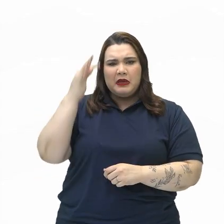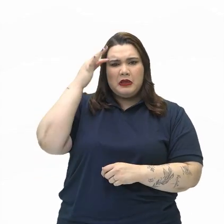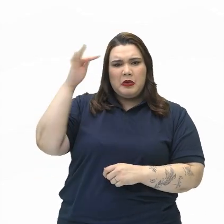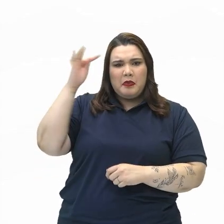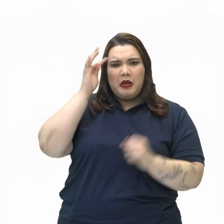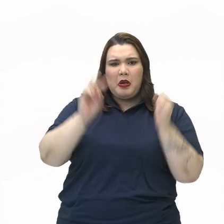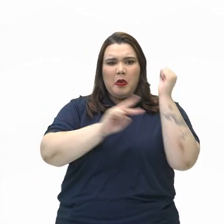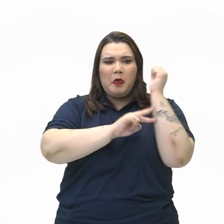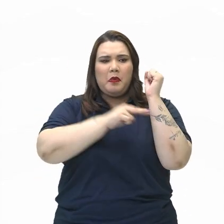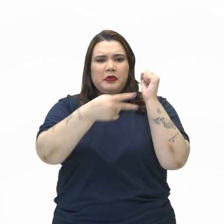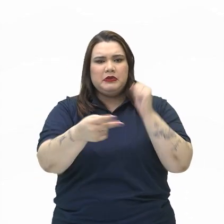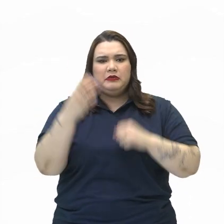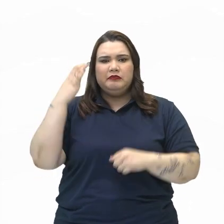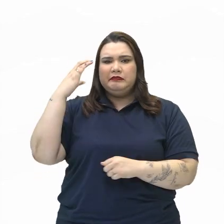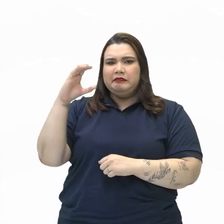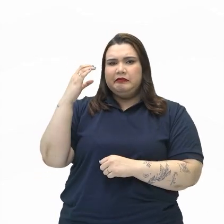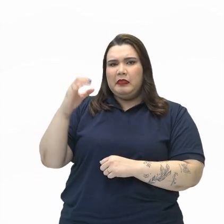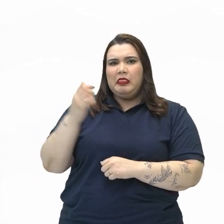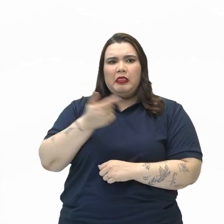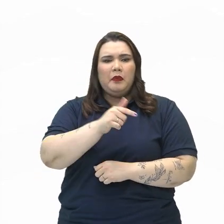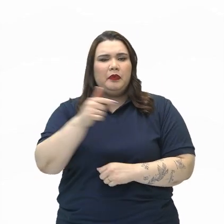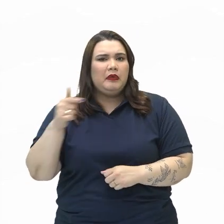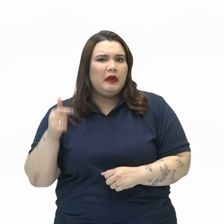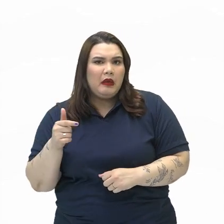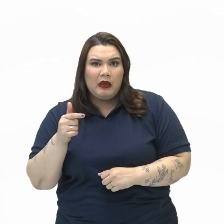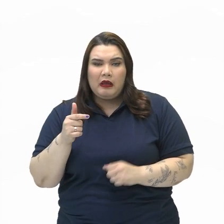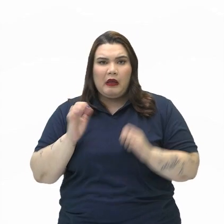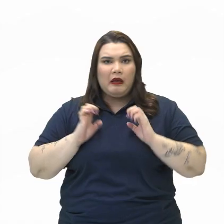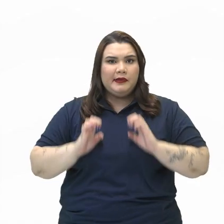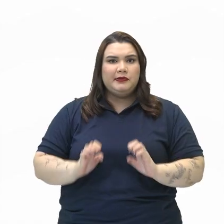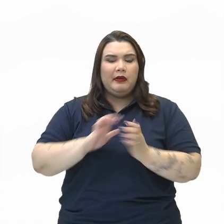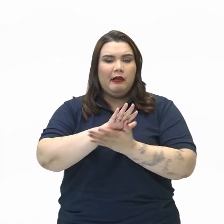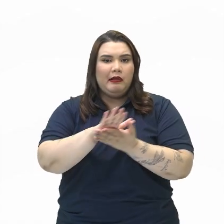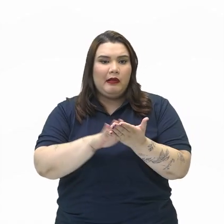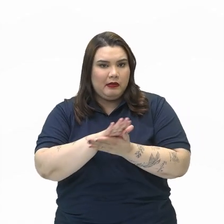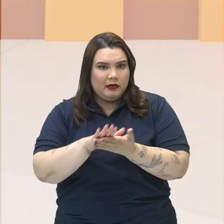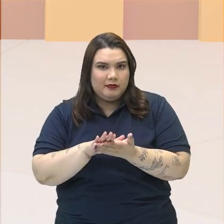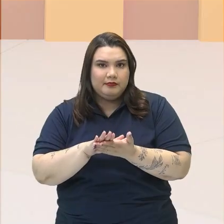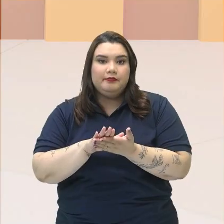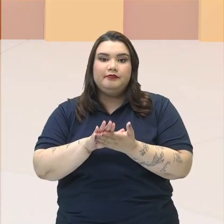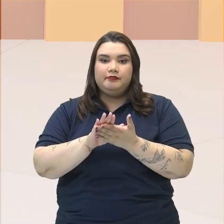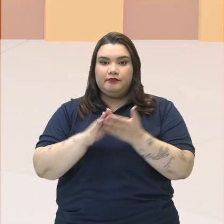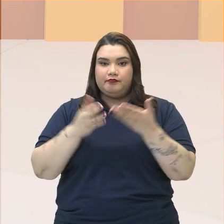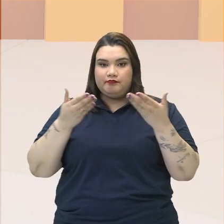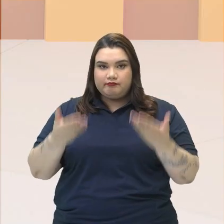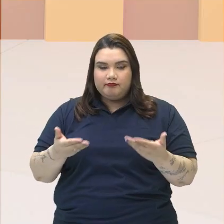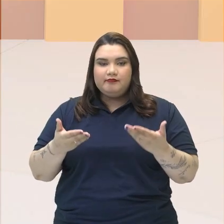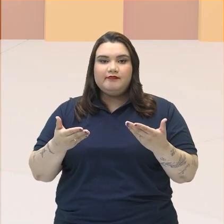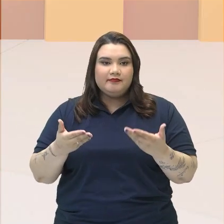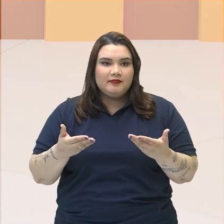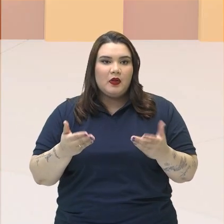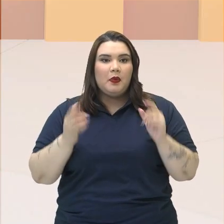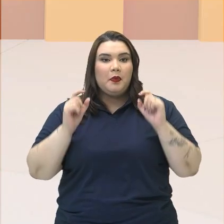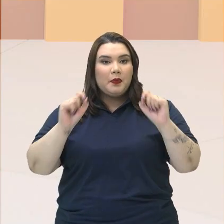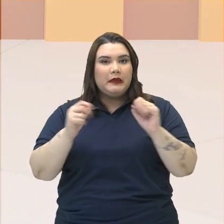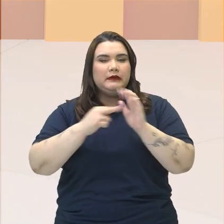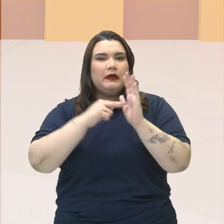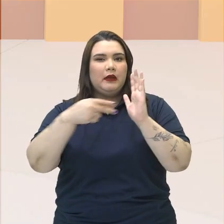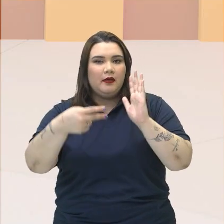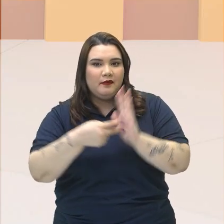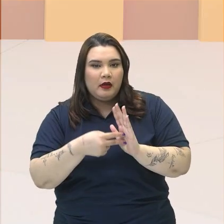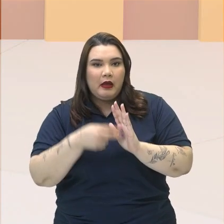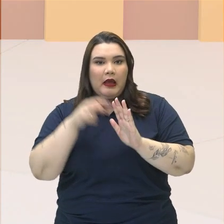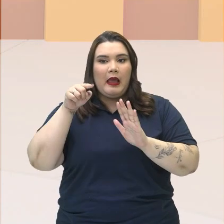ciência destituída de moralidade. Pronto. Essa é a ideia. O que era eugenia?